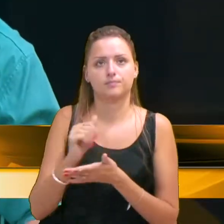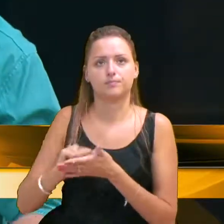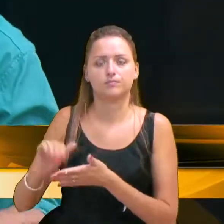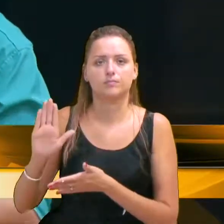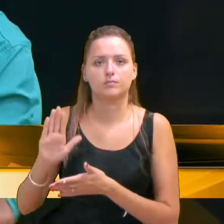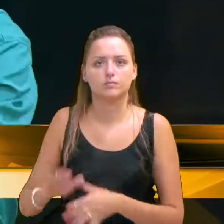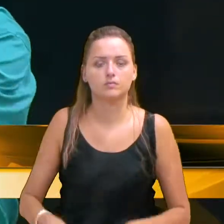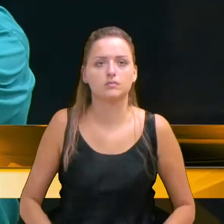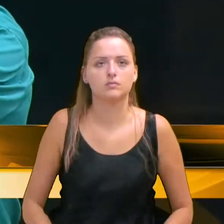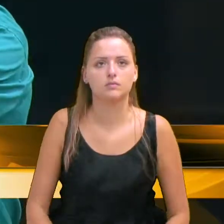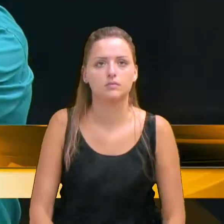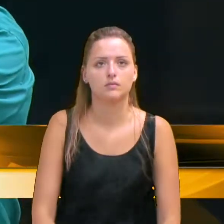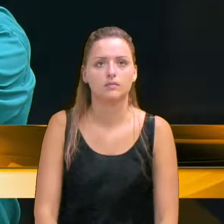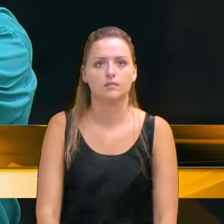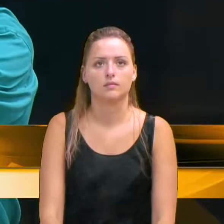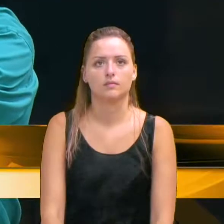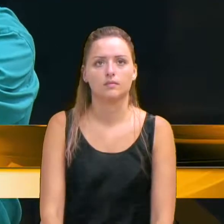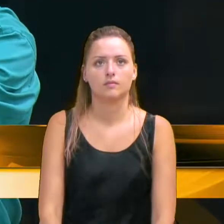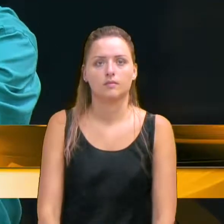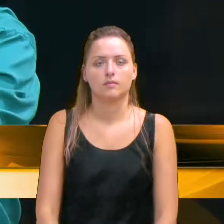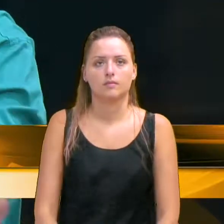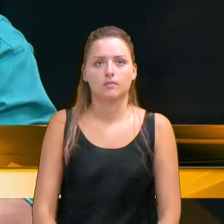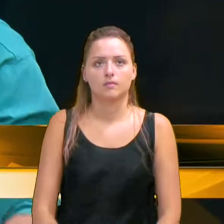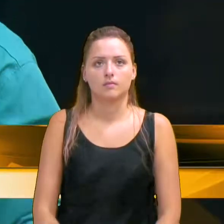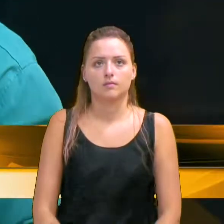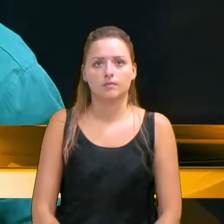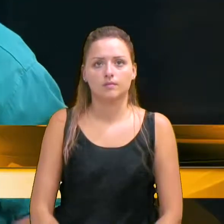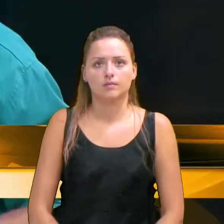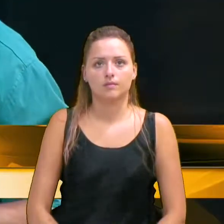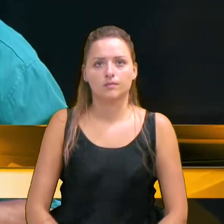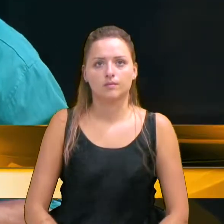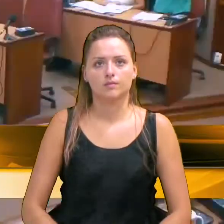Vereador Kiko. Acho que o vereador Rafael pediu primeiro.